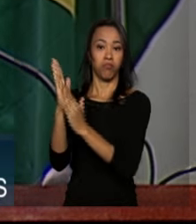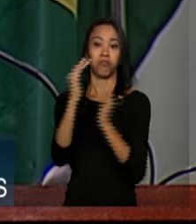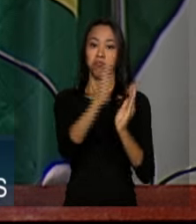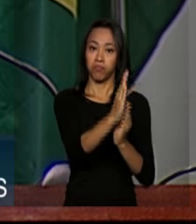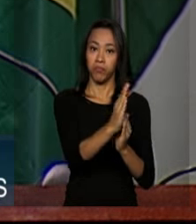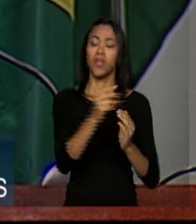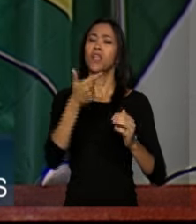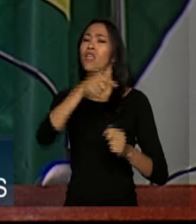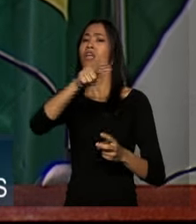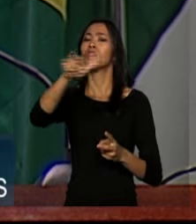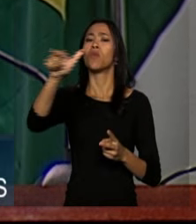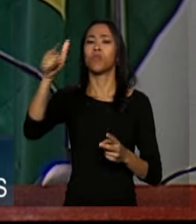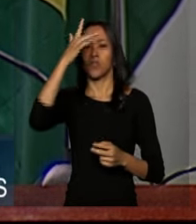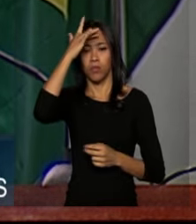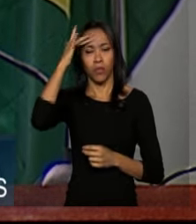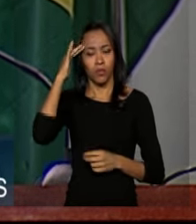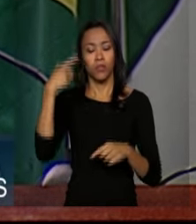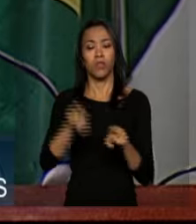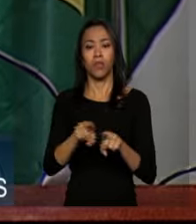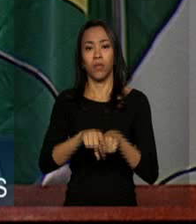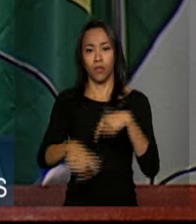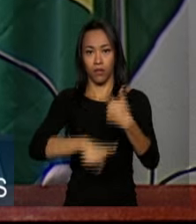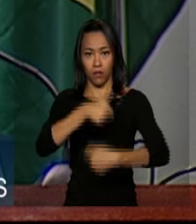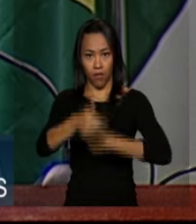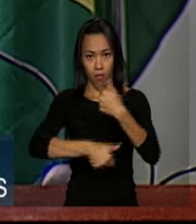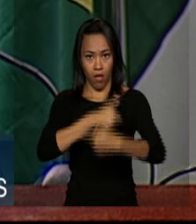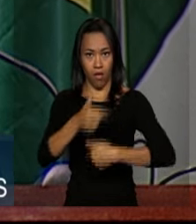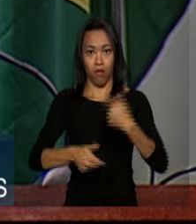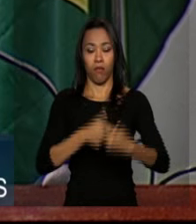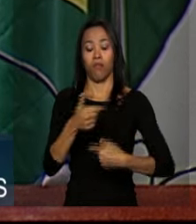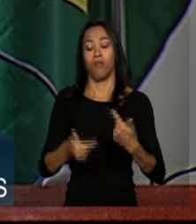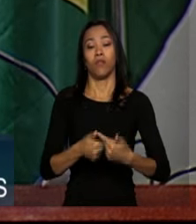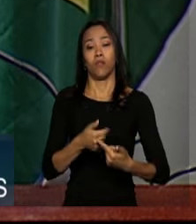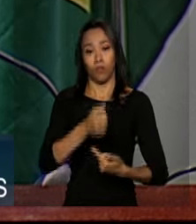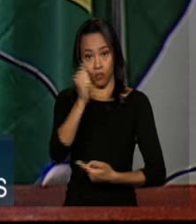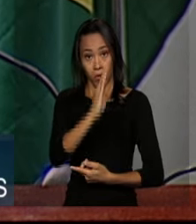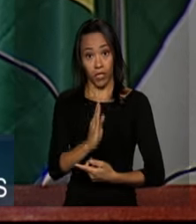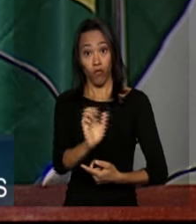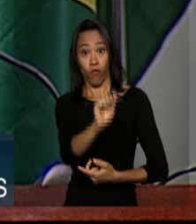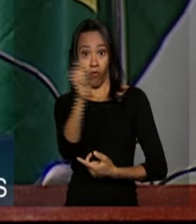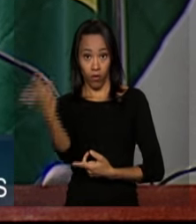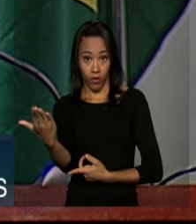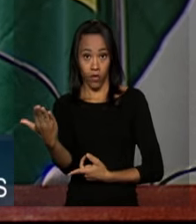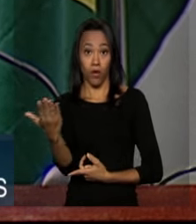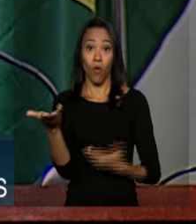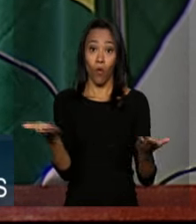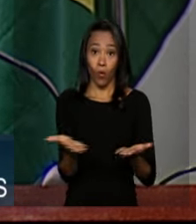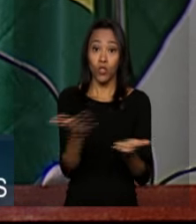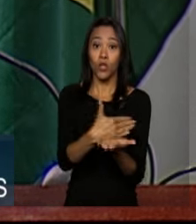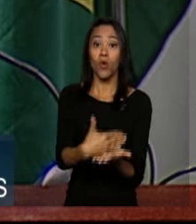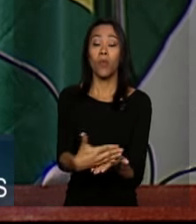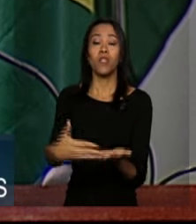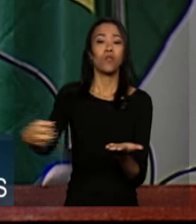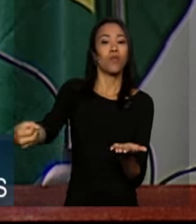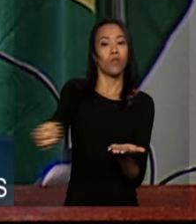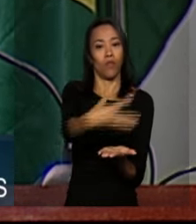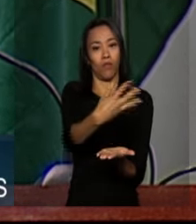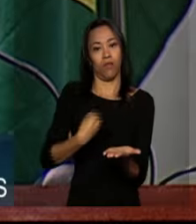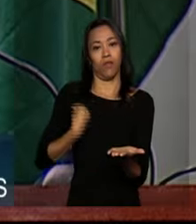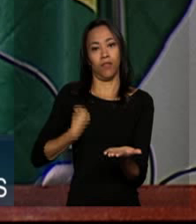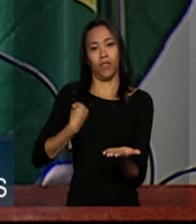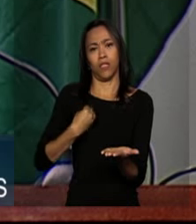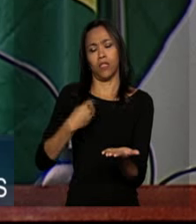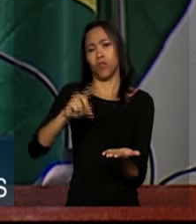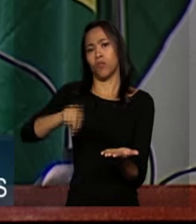tantos outros que serviram o Brasil no exterior, hoje se inicia para vocês uma nova etapa. Nas próximas